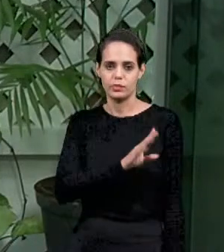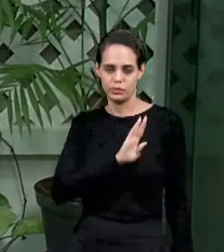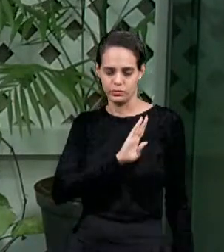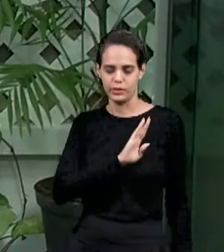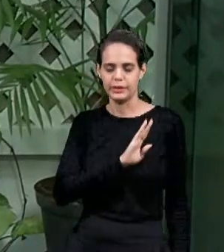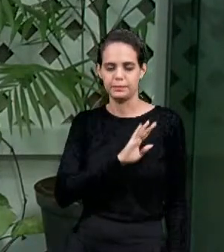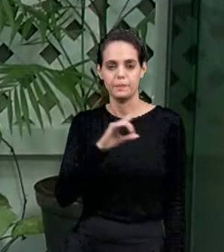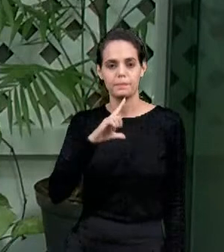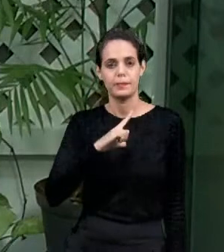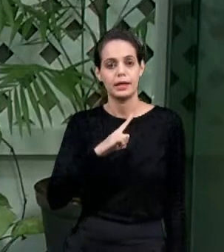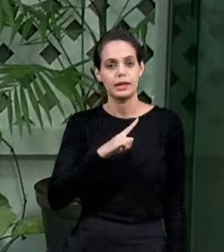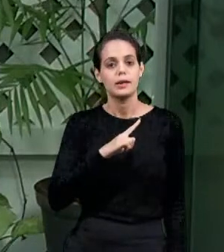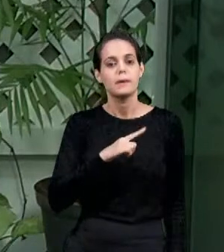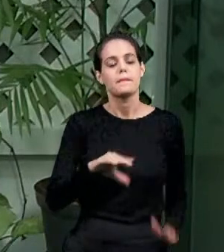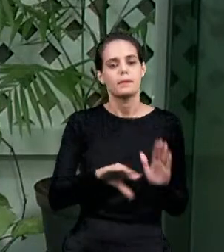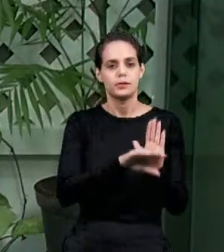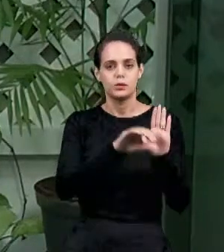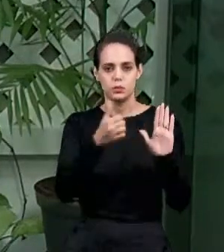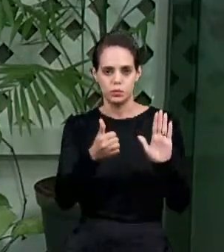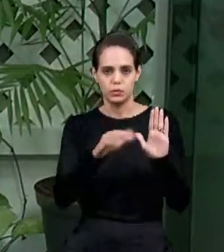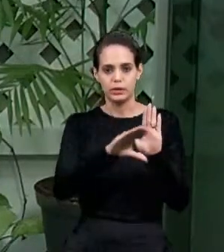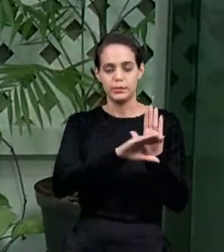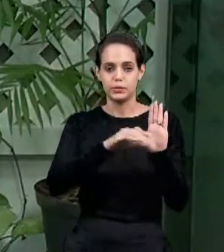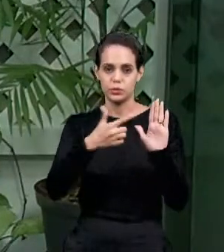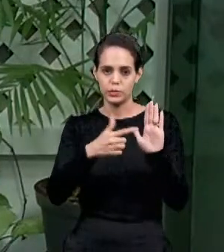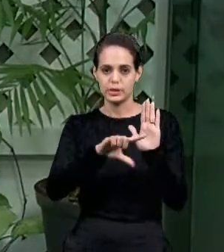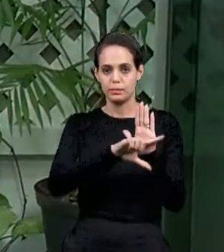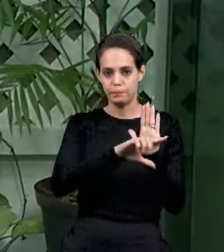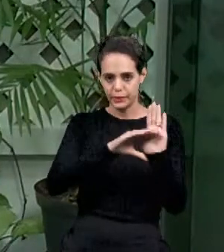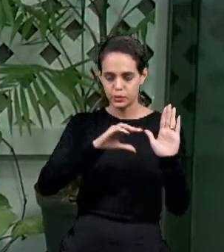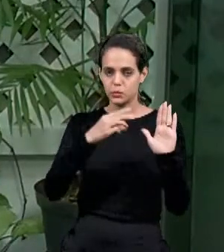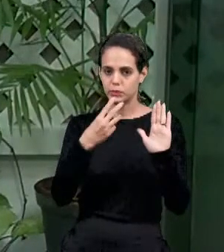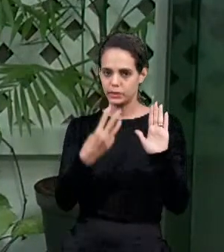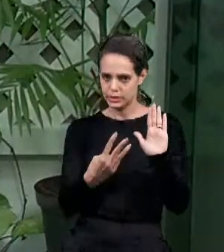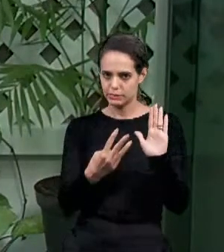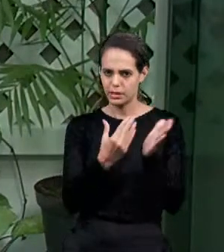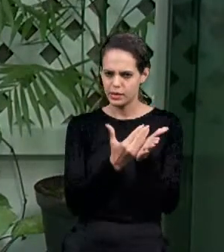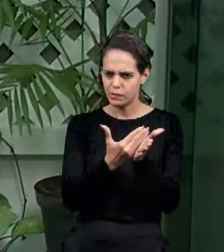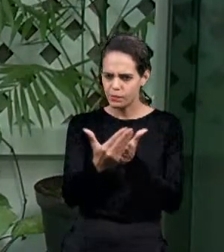capítulos. Então, ele começa com a oração do